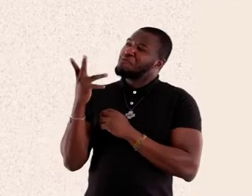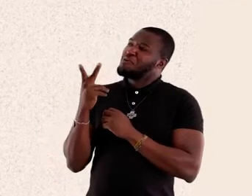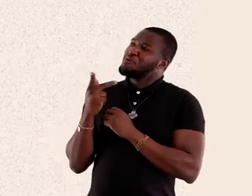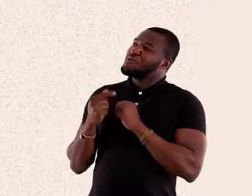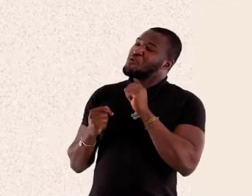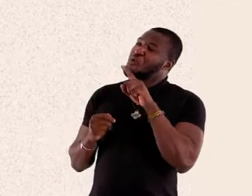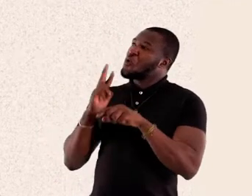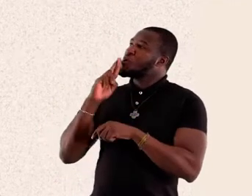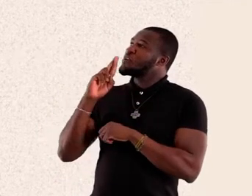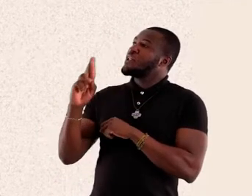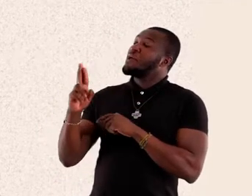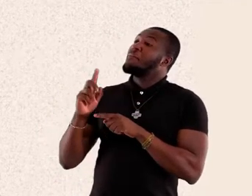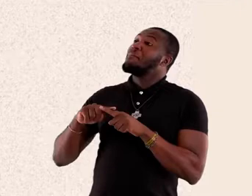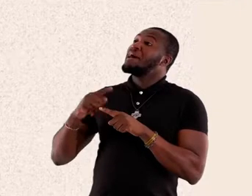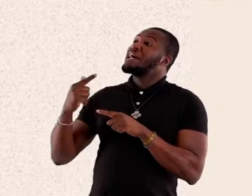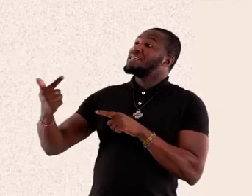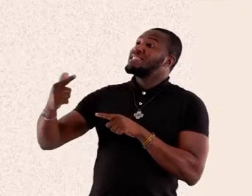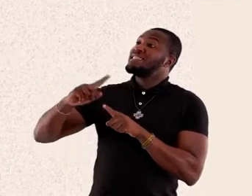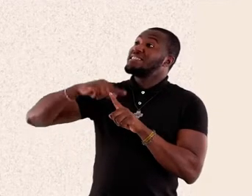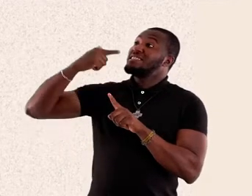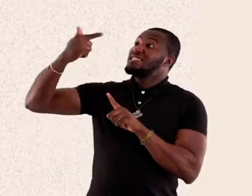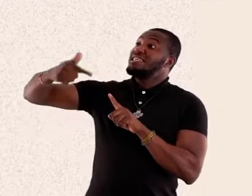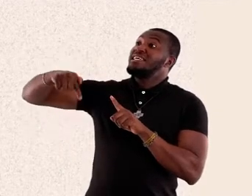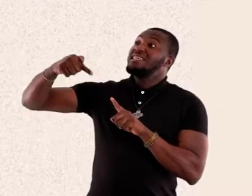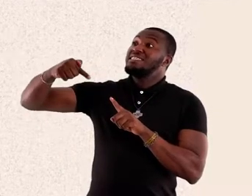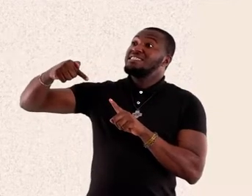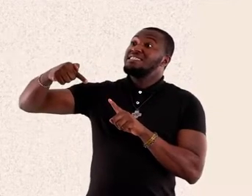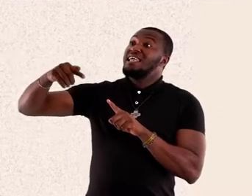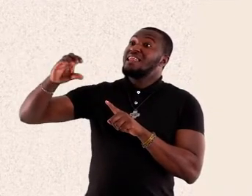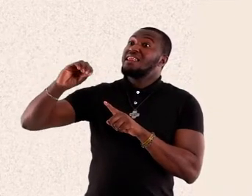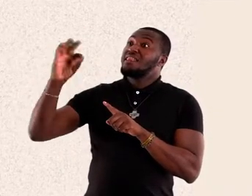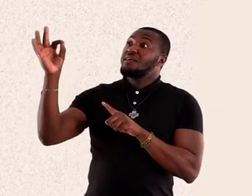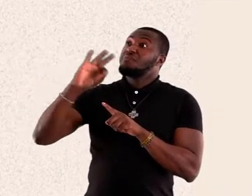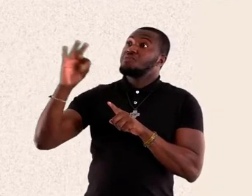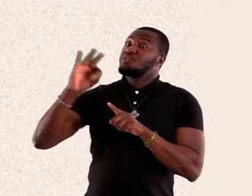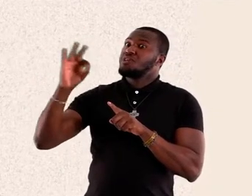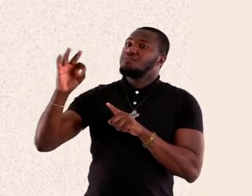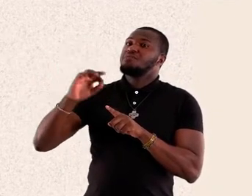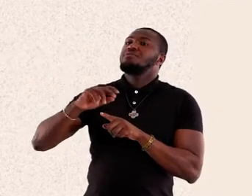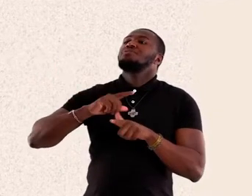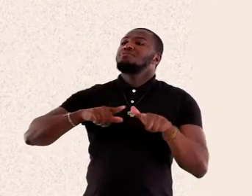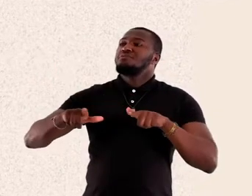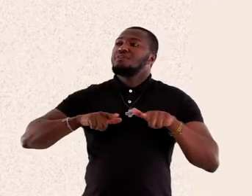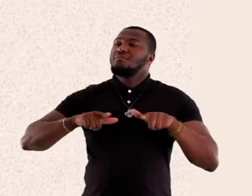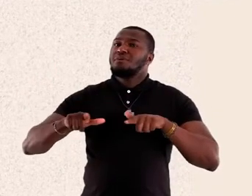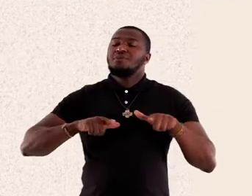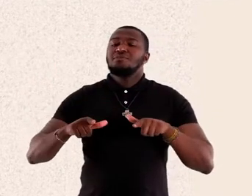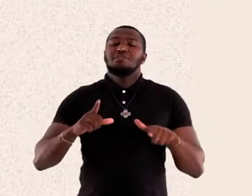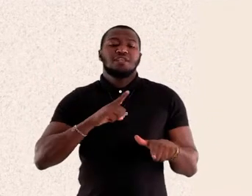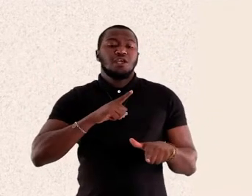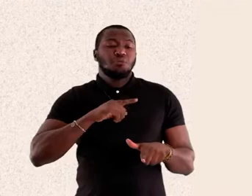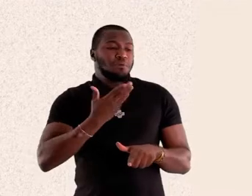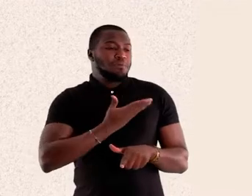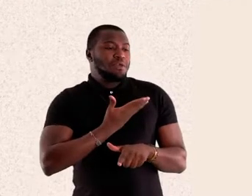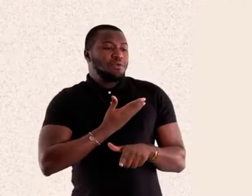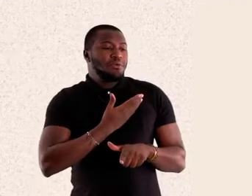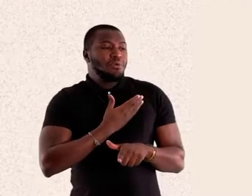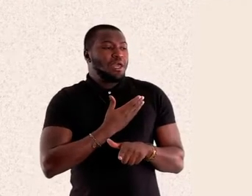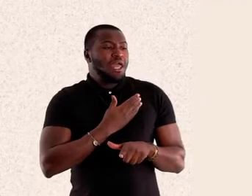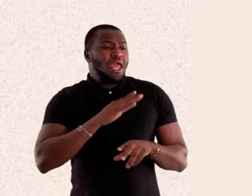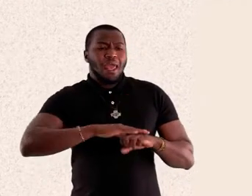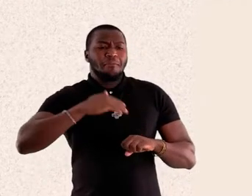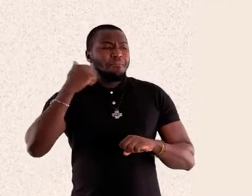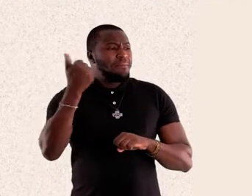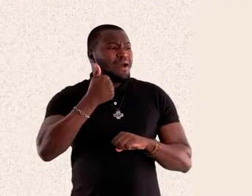resultado né mais de setenta por cento dos funcionários Dizem que o ter um amigo no trabalho é o elemento